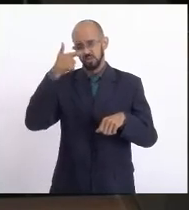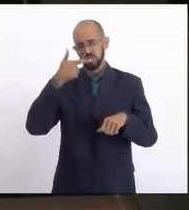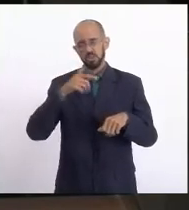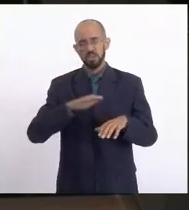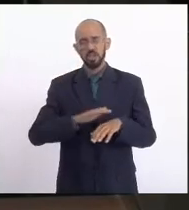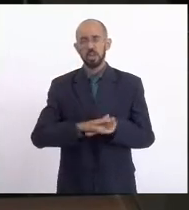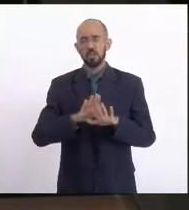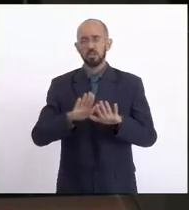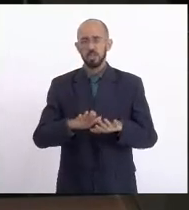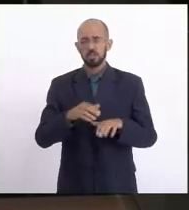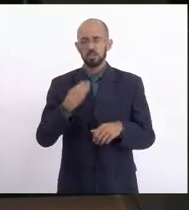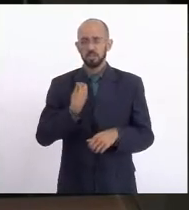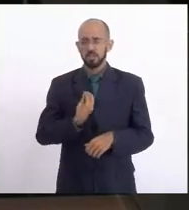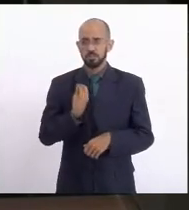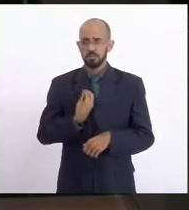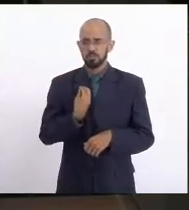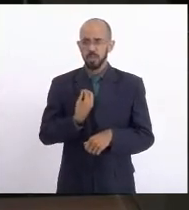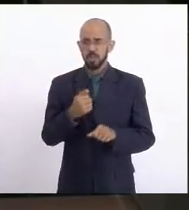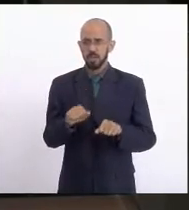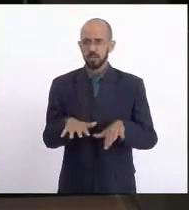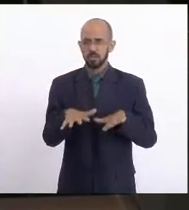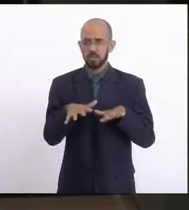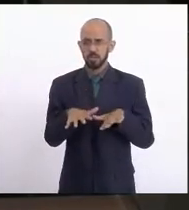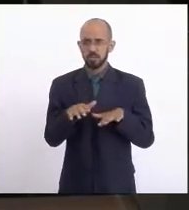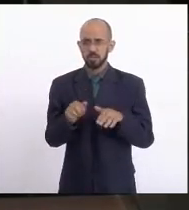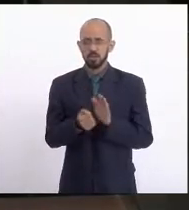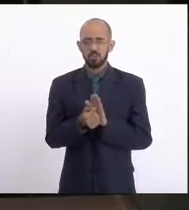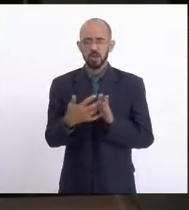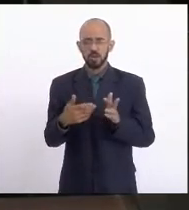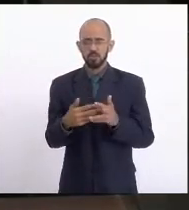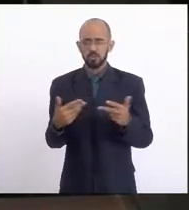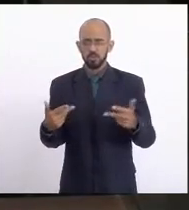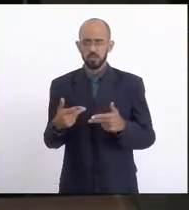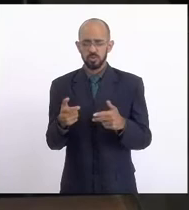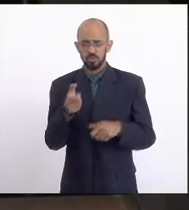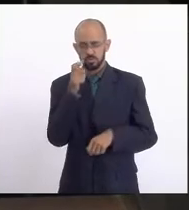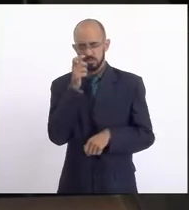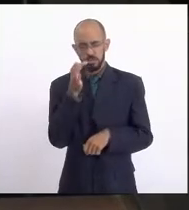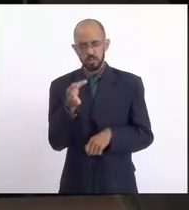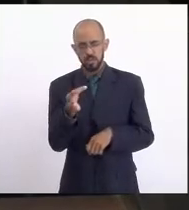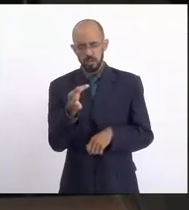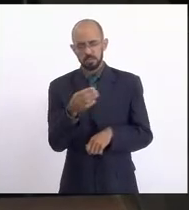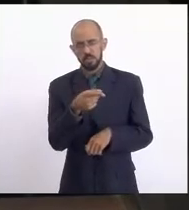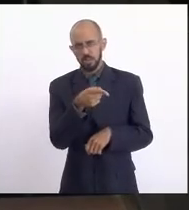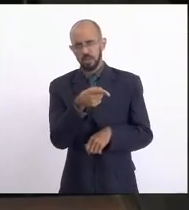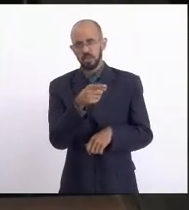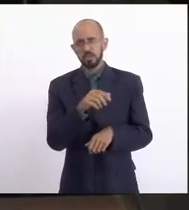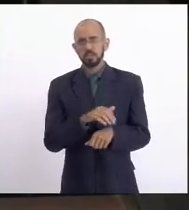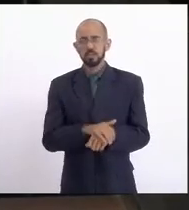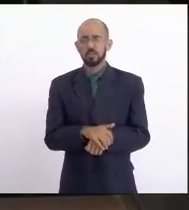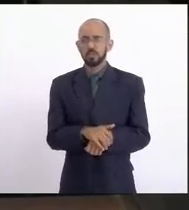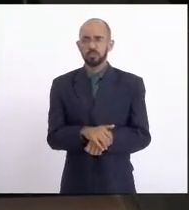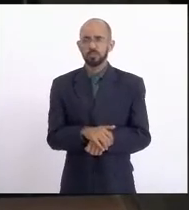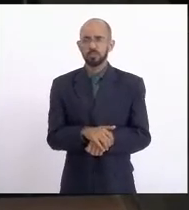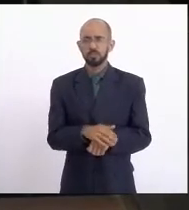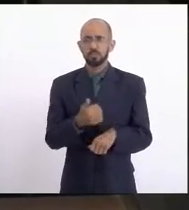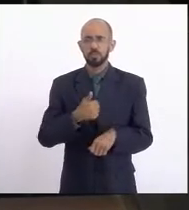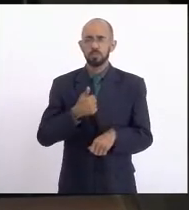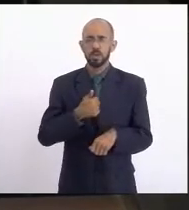mas participei da audiência, e várias coisas chamam a atenção. E a outra questão que temos que levantar a voz aqui para falar.